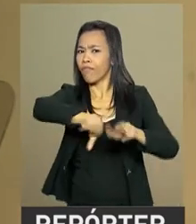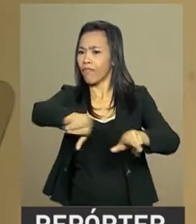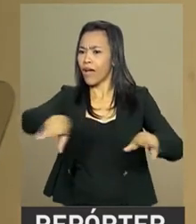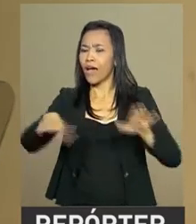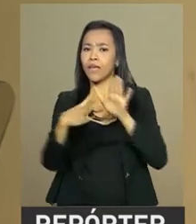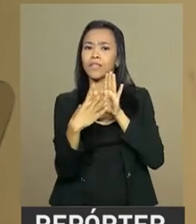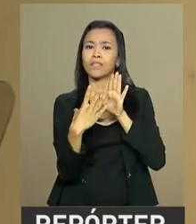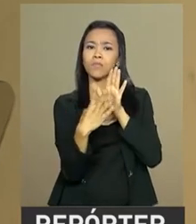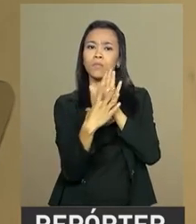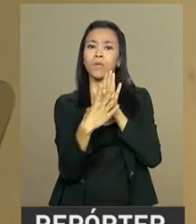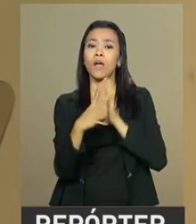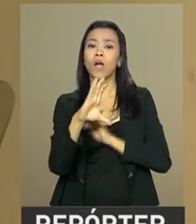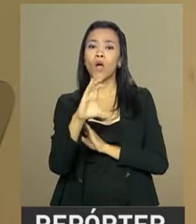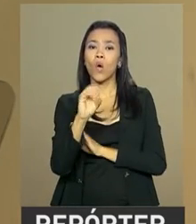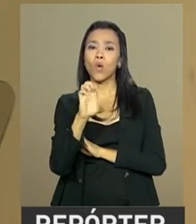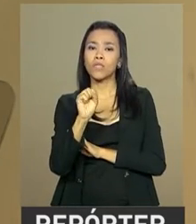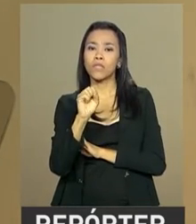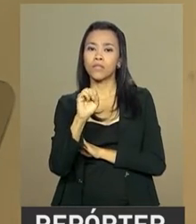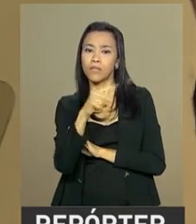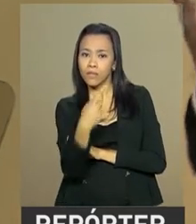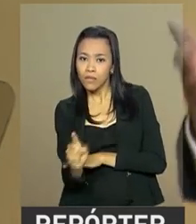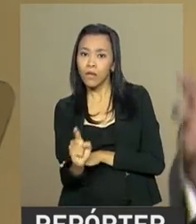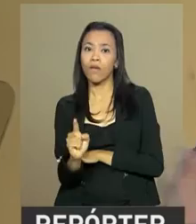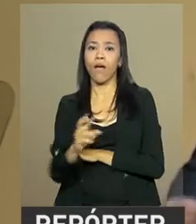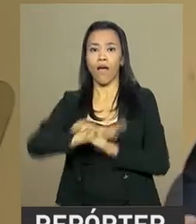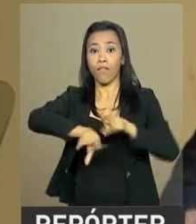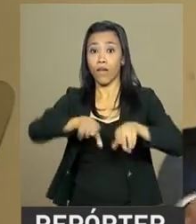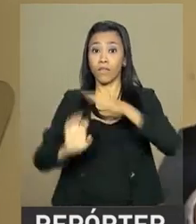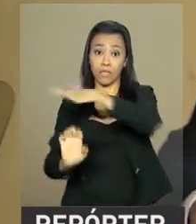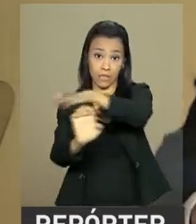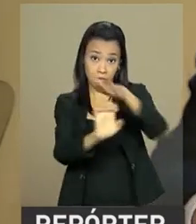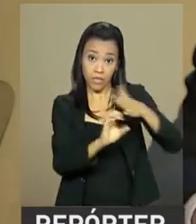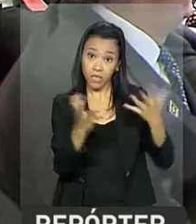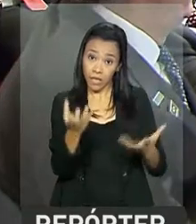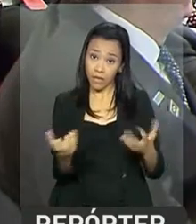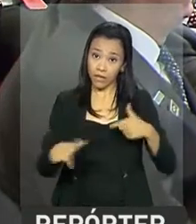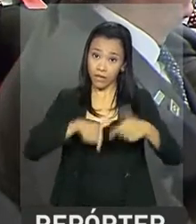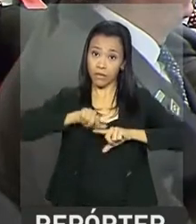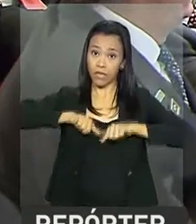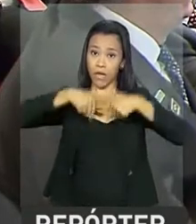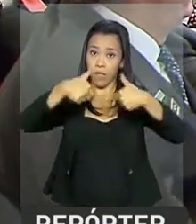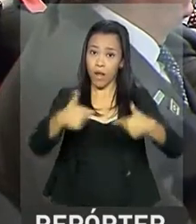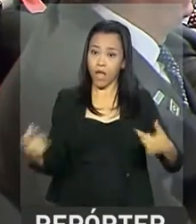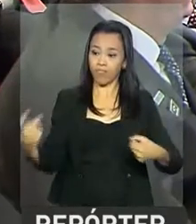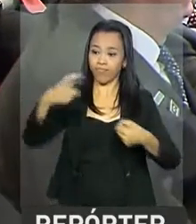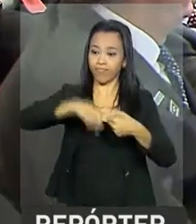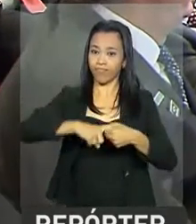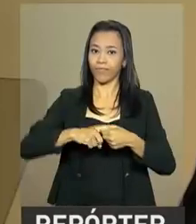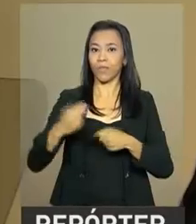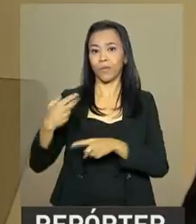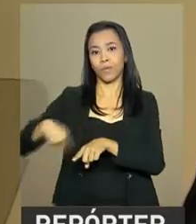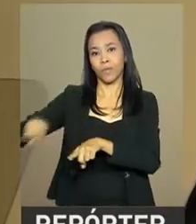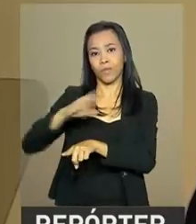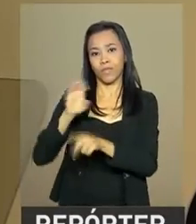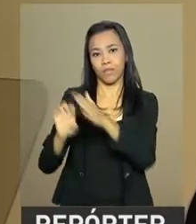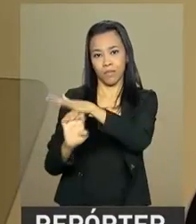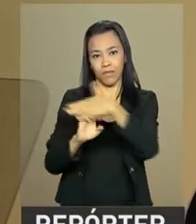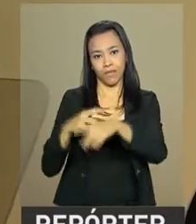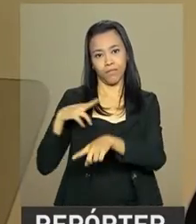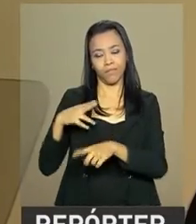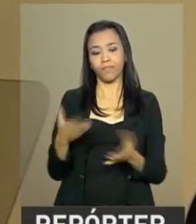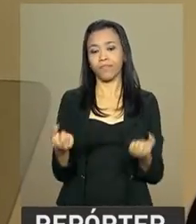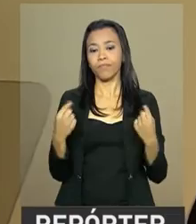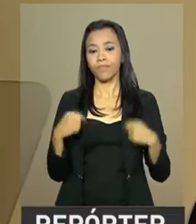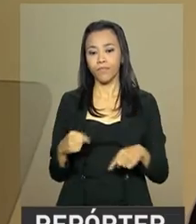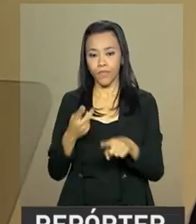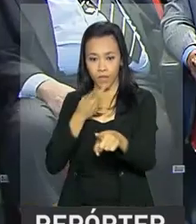privada e disse que quer trabalhar junto com o setor privado para fazer o brasil crescer nós sabemos que o poder